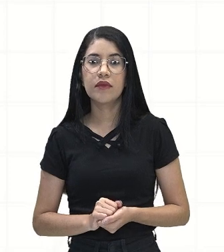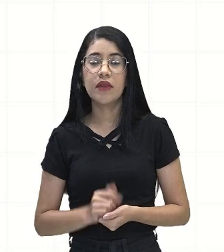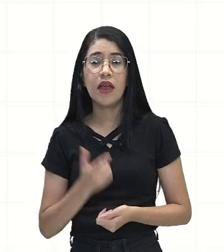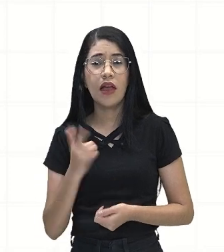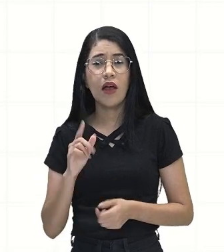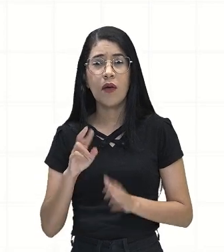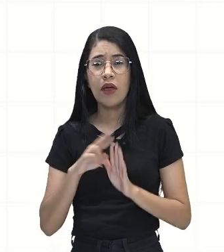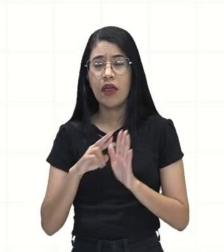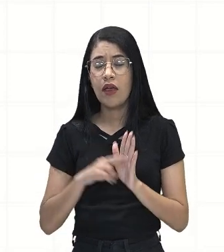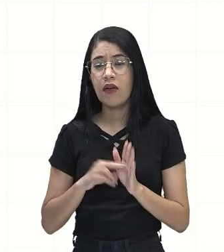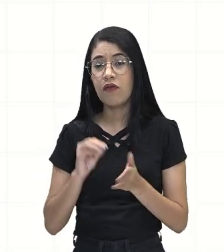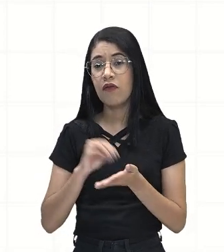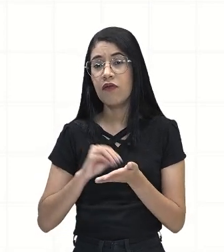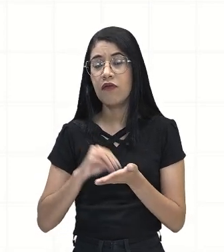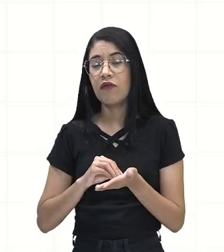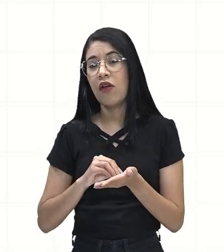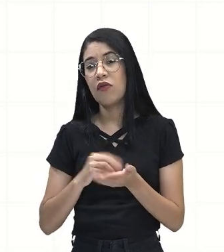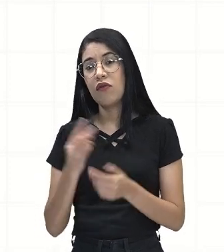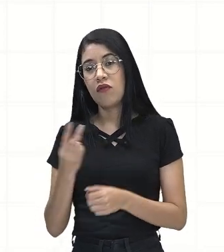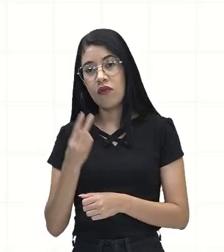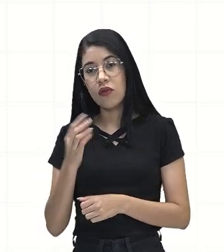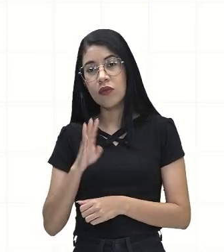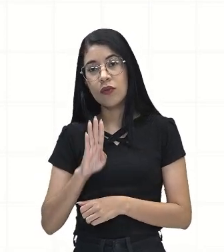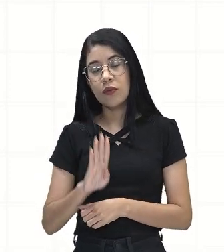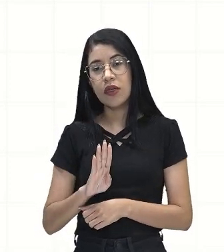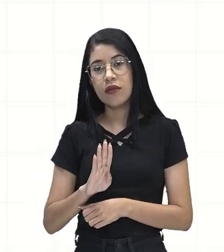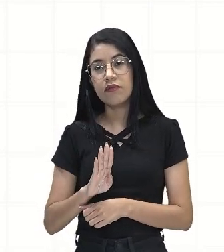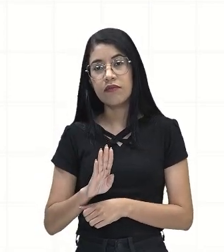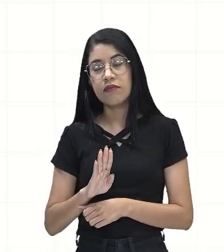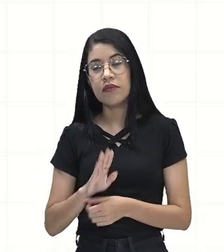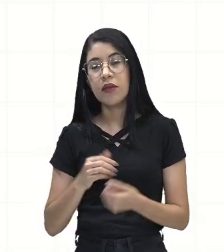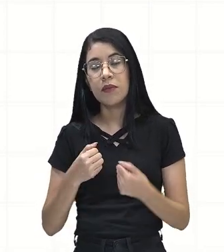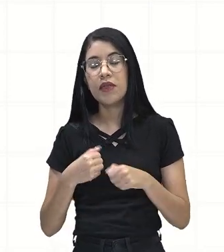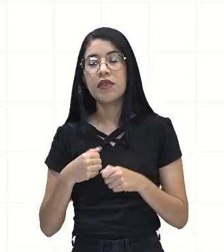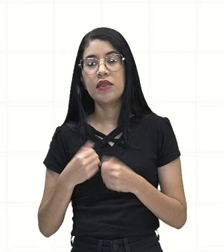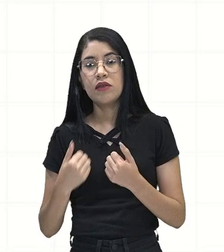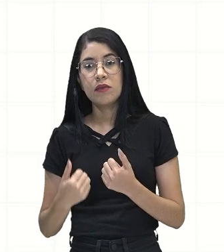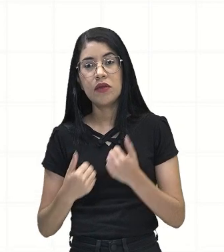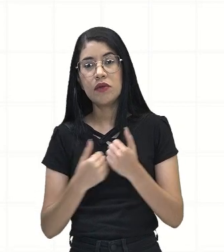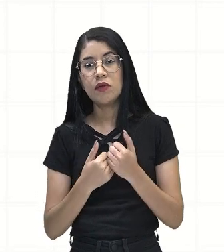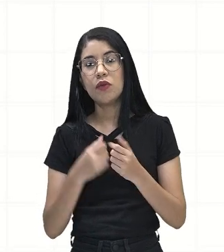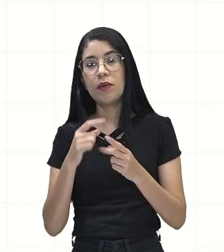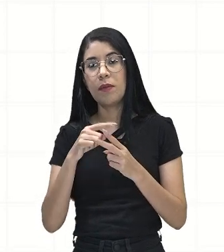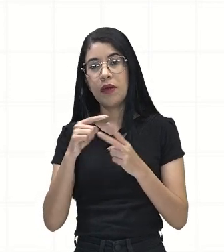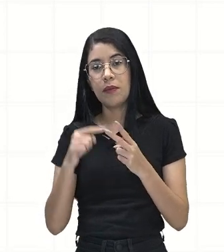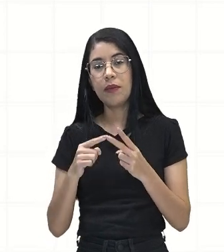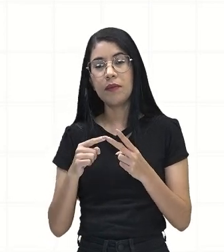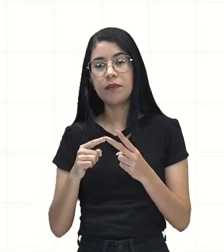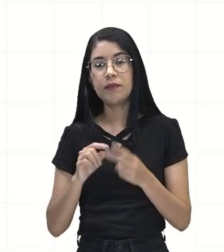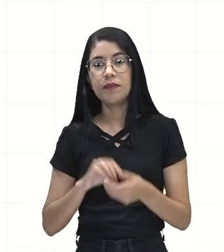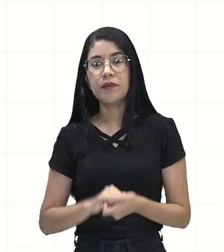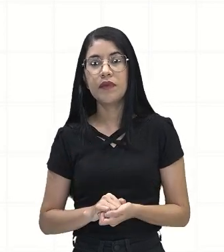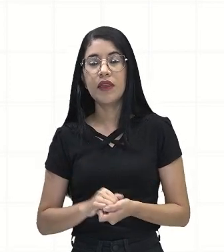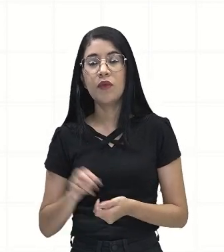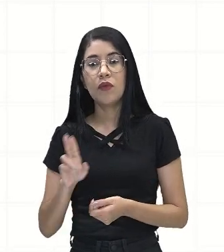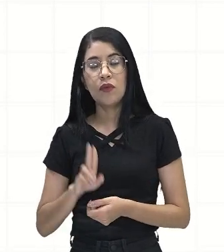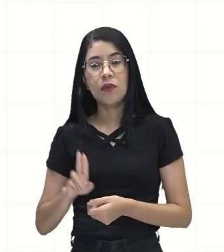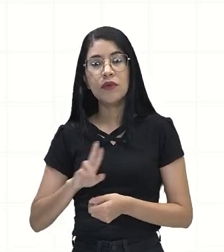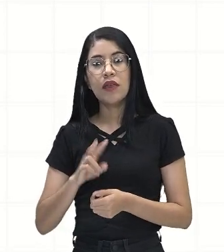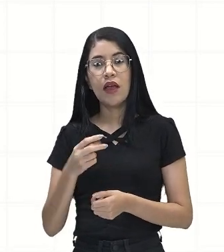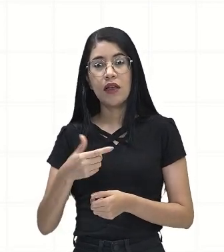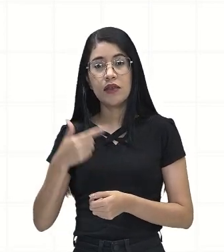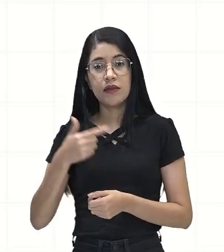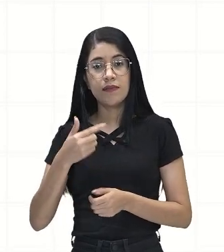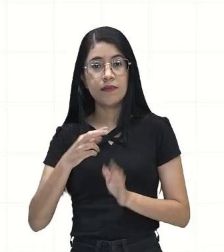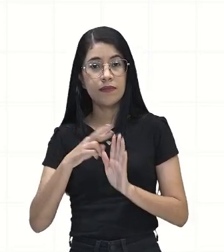tenho o valor do B, ó. Então eu ia ficar com duas incógnitas. Então a gente vai usar aqui a nossa segunda relação para